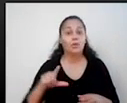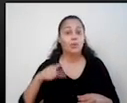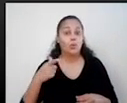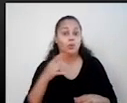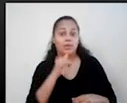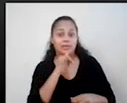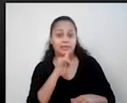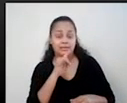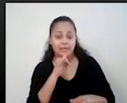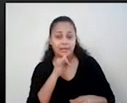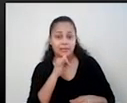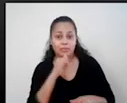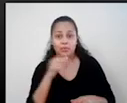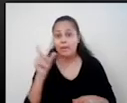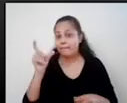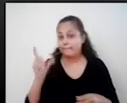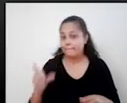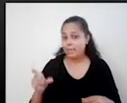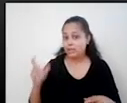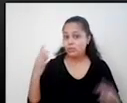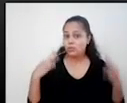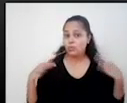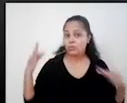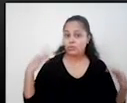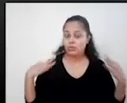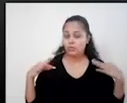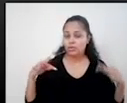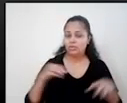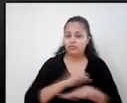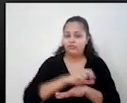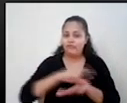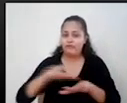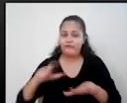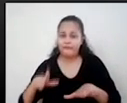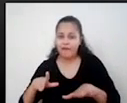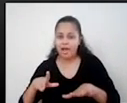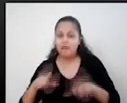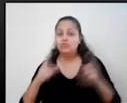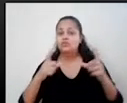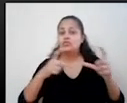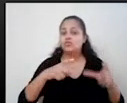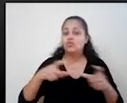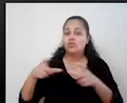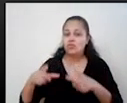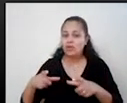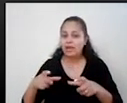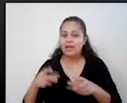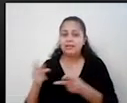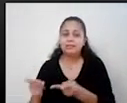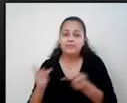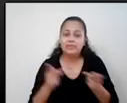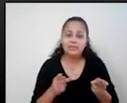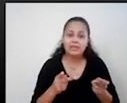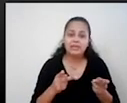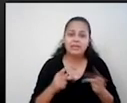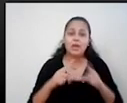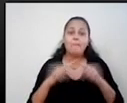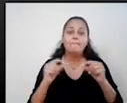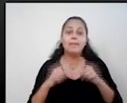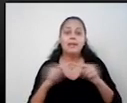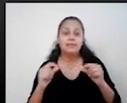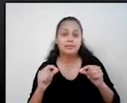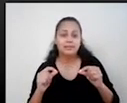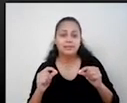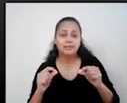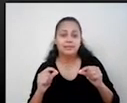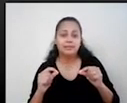olhar outro, ó. Turistas de lugares diversos visitam a capital, Brasília. Qual que é o aposto? Tá marcado aí, ó, é